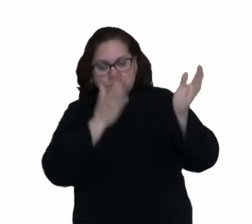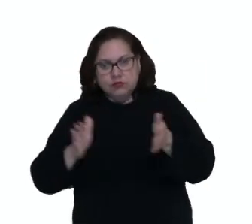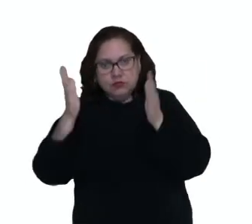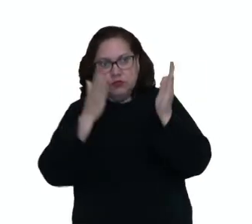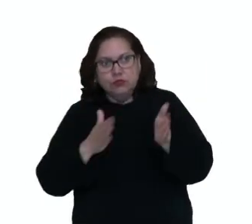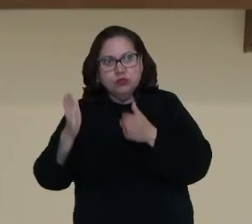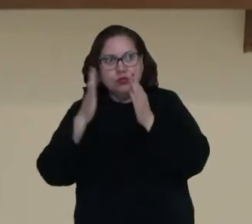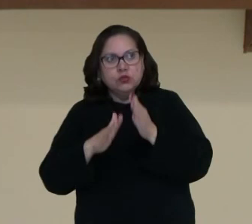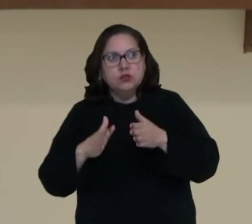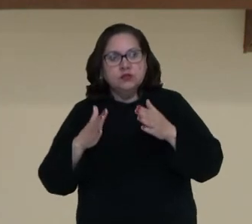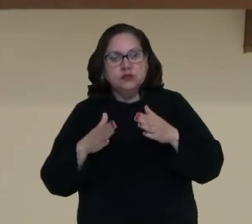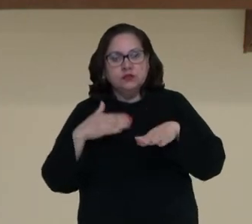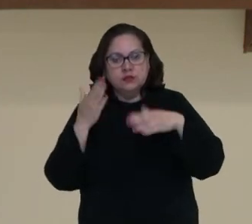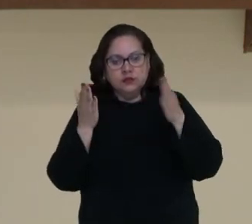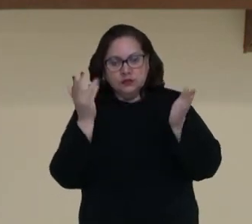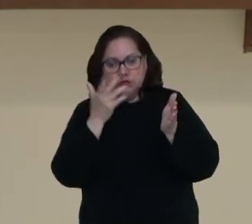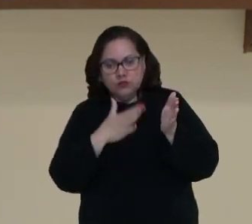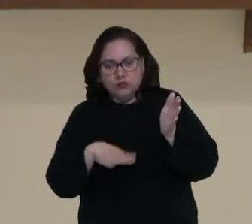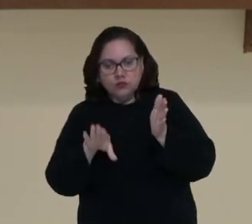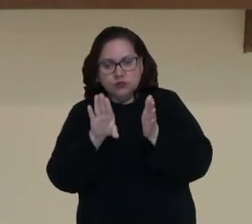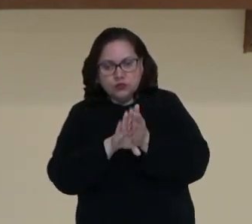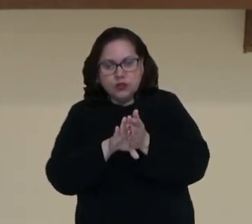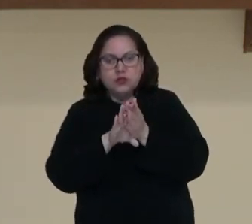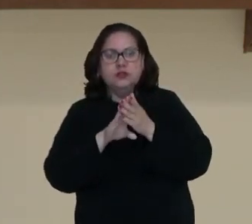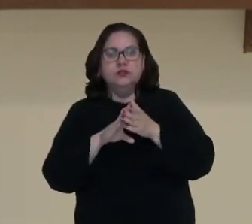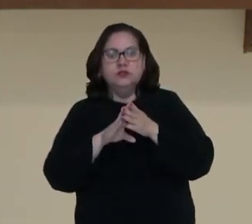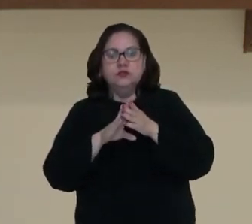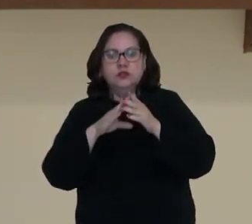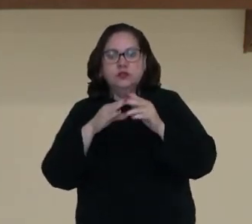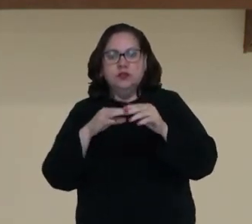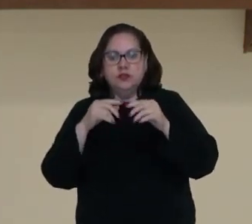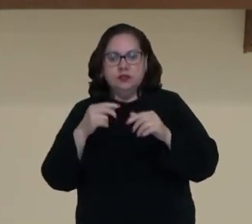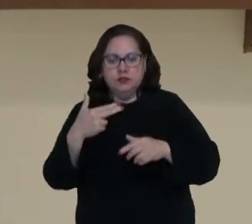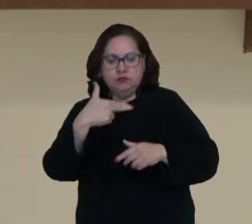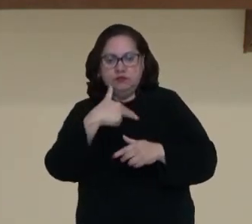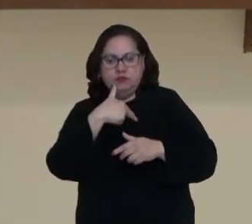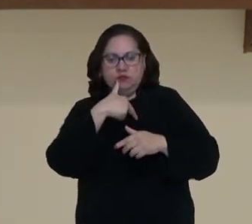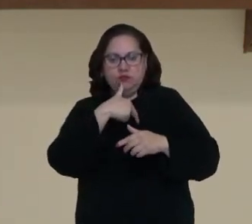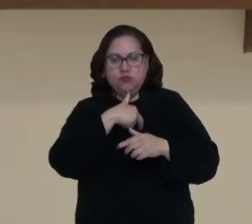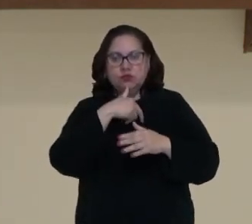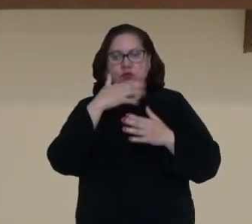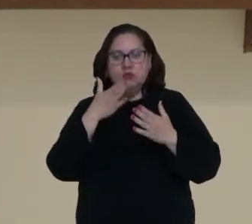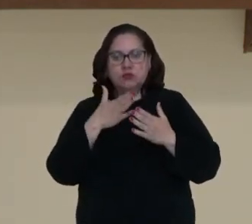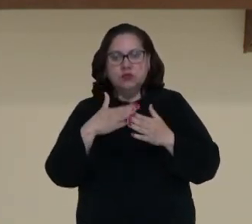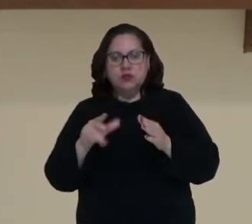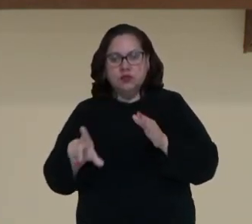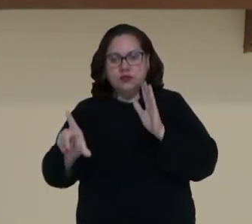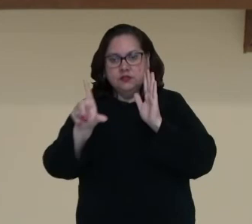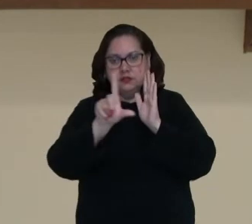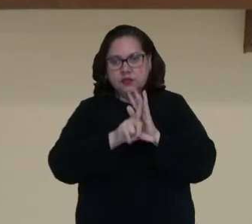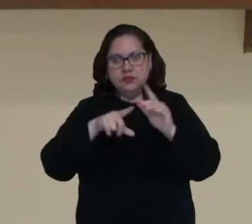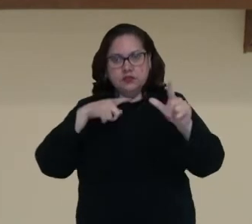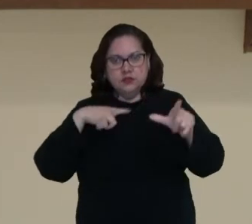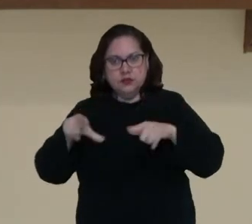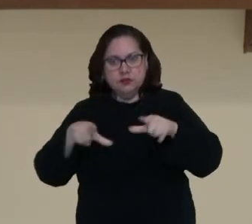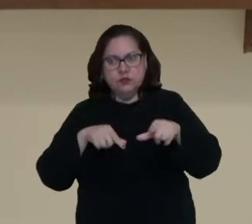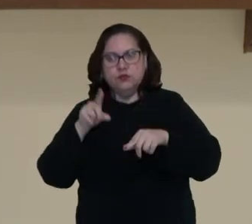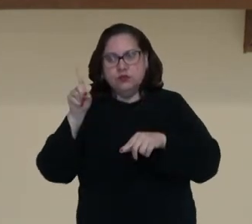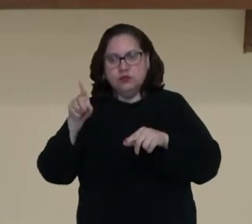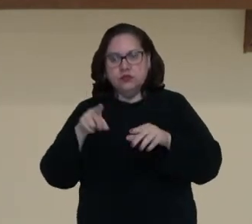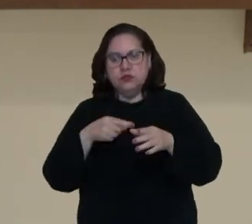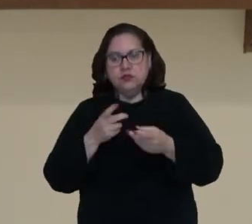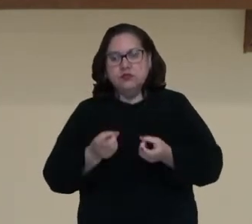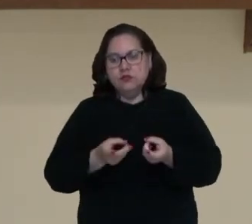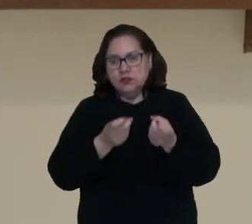produtividade e de se retornar então essa figura icônica das leis trabalhistas, como ele mesmo